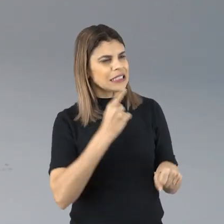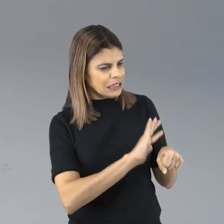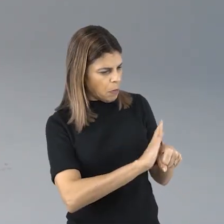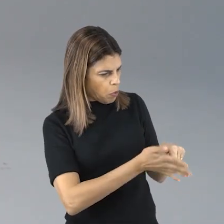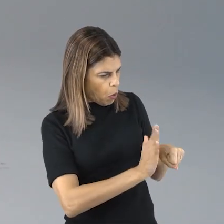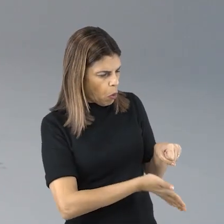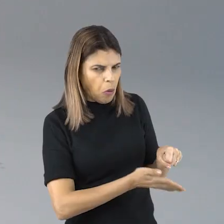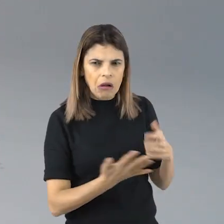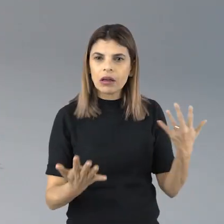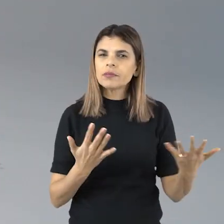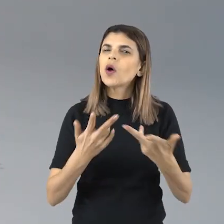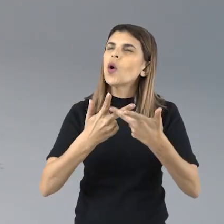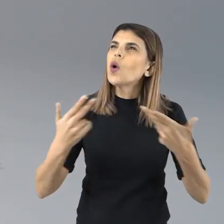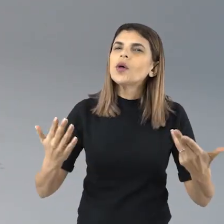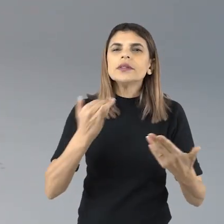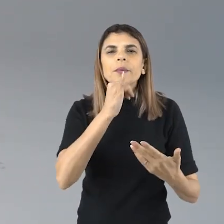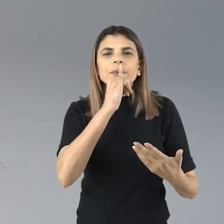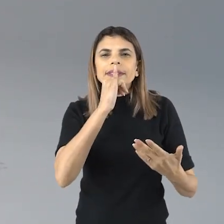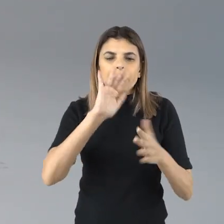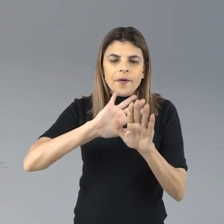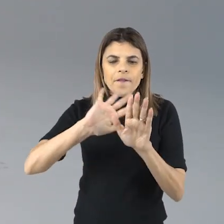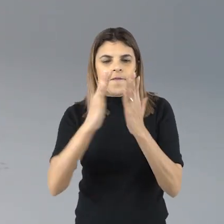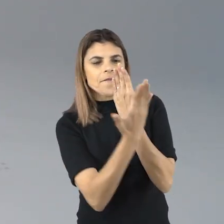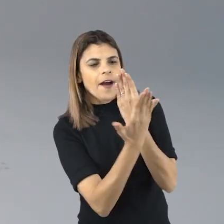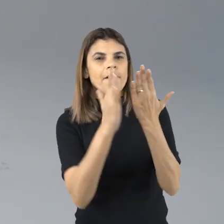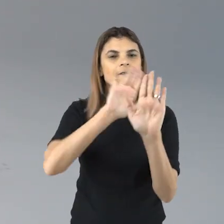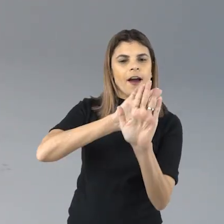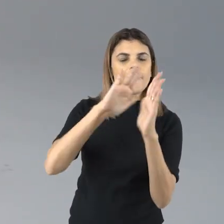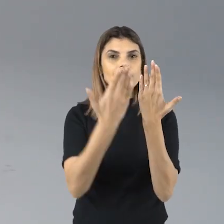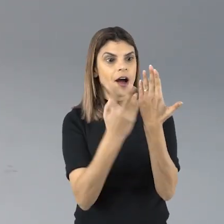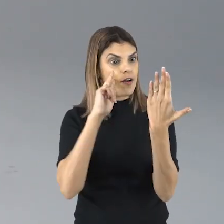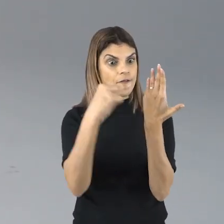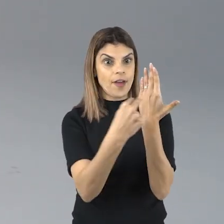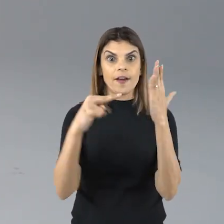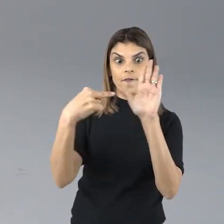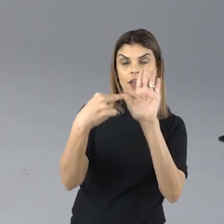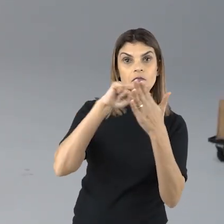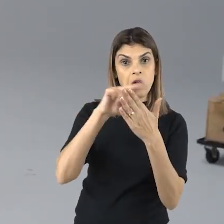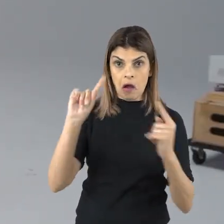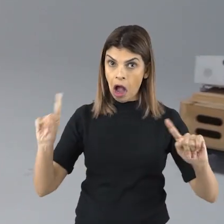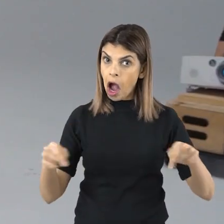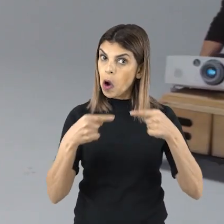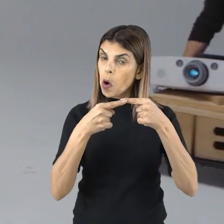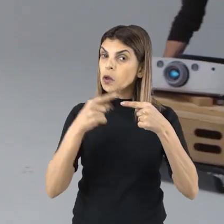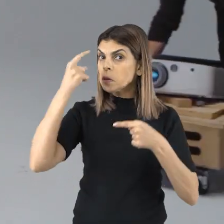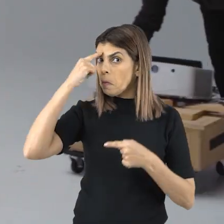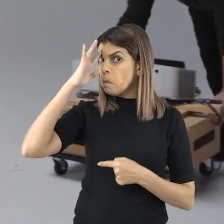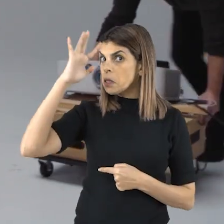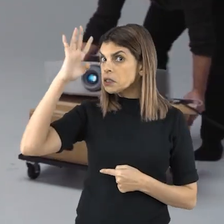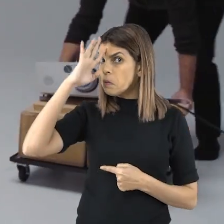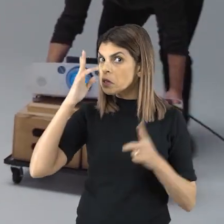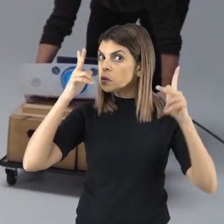e diamantes... Será que nós podemos falar de coisas tipo facetas? É sério, Ben, mas se você quiser, desde que estejamos de acordo, que são duas